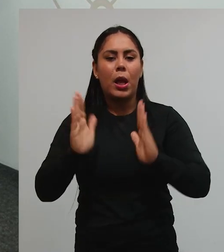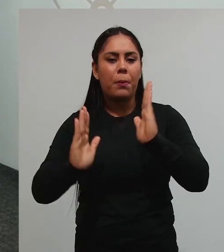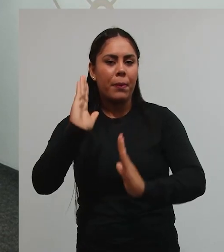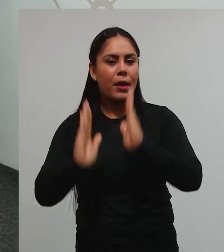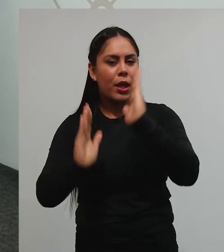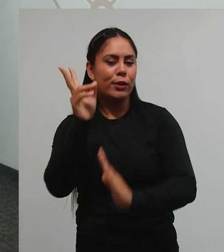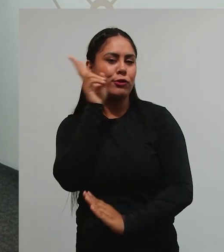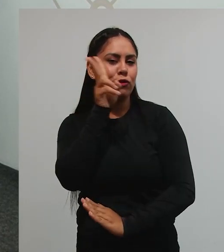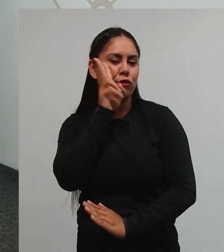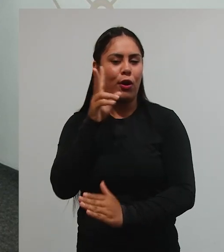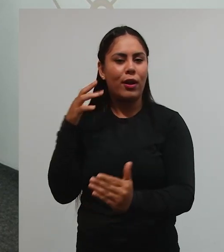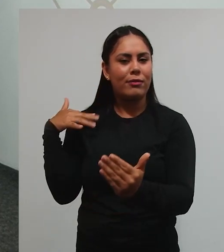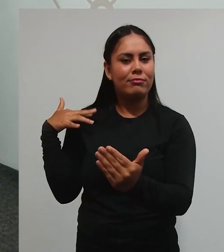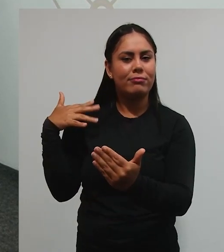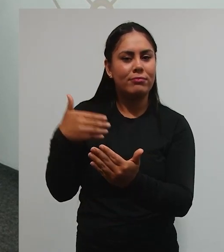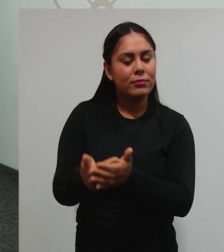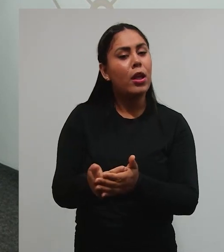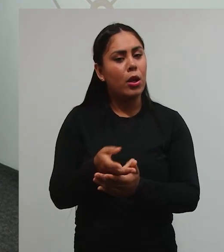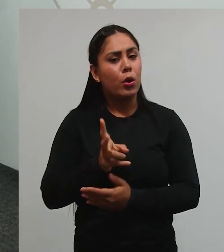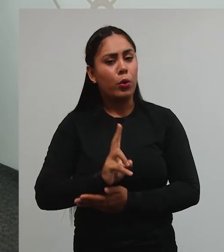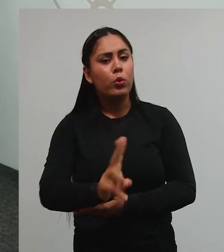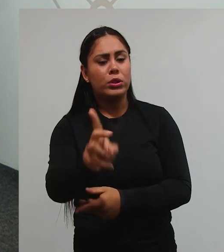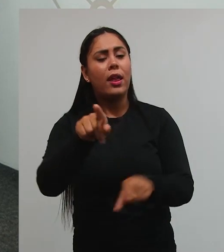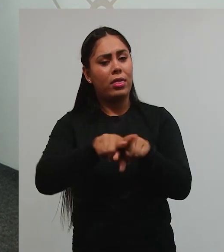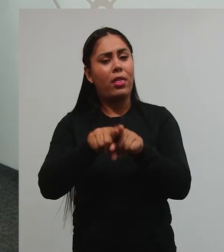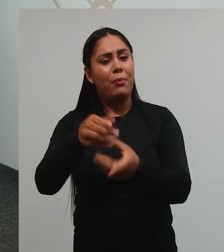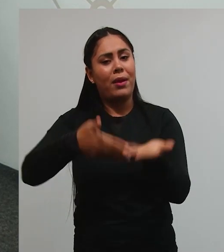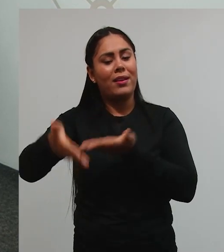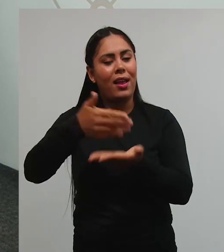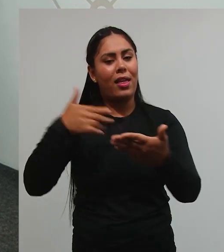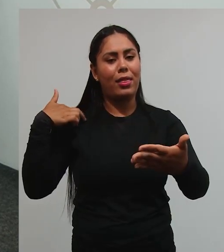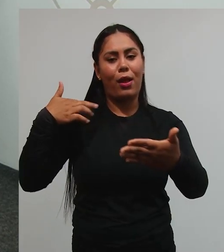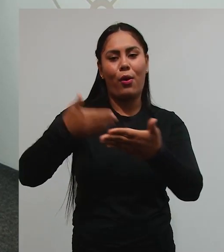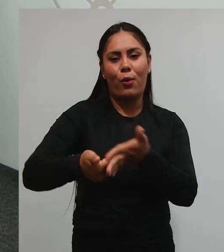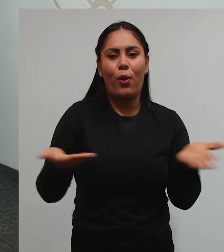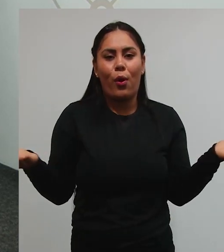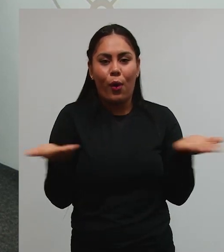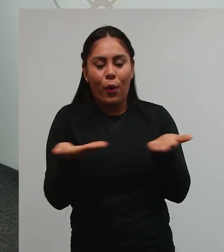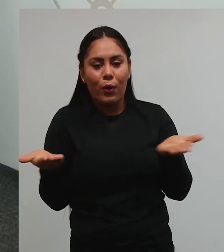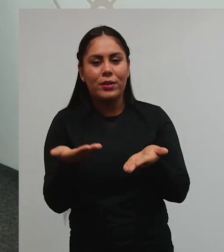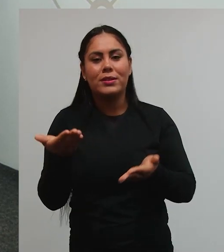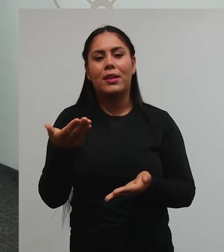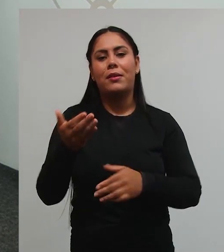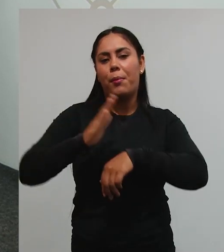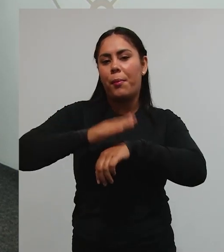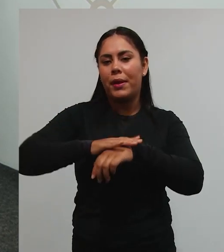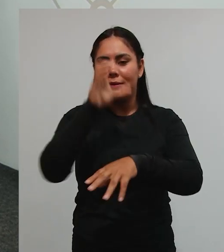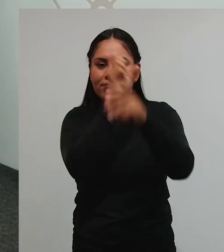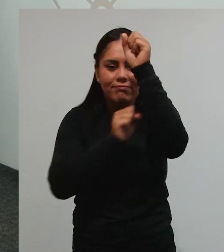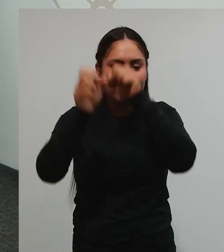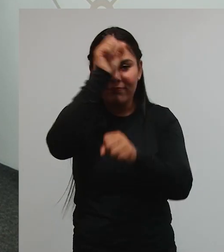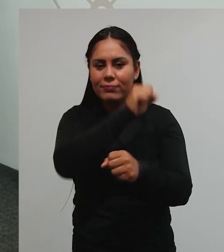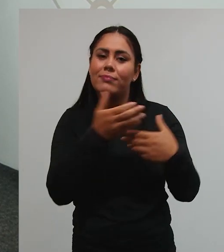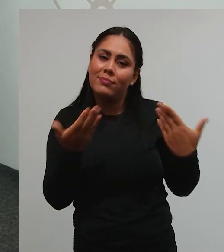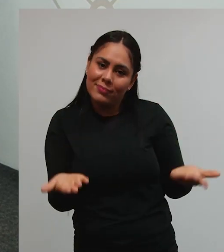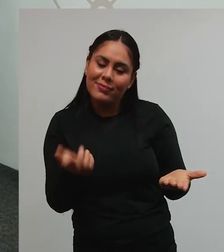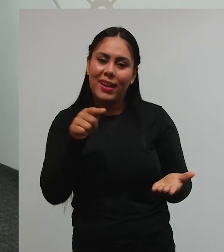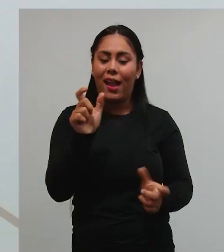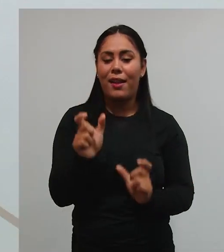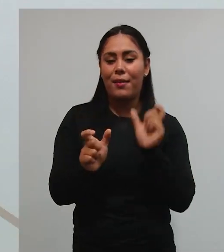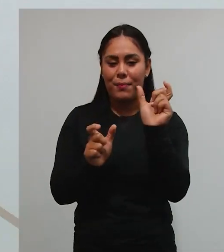está fazendo, né, ainda está começando aí no curso de pedagogia? Tem muitas coisas, né? Mas o que, assim,